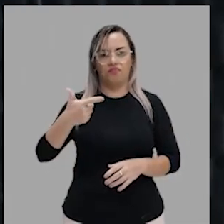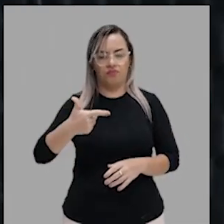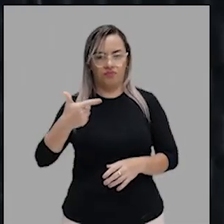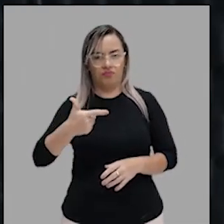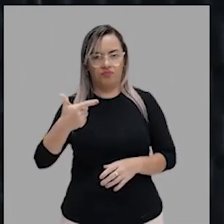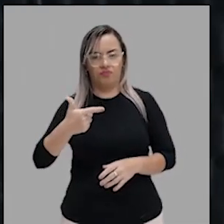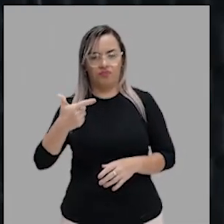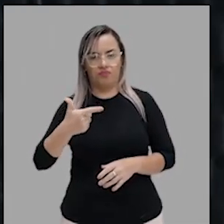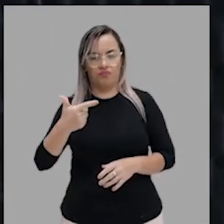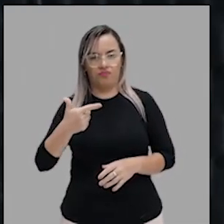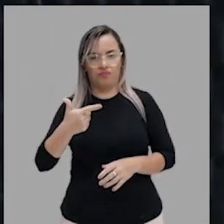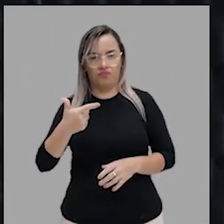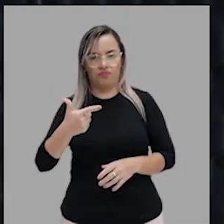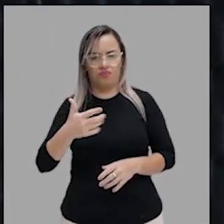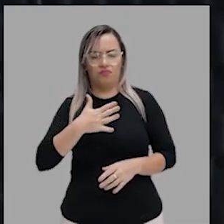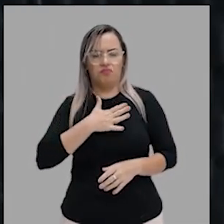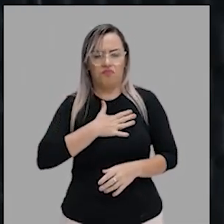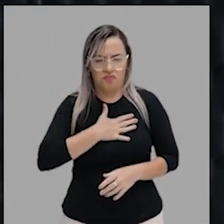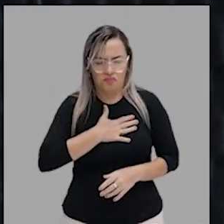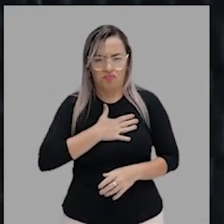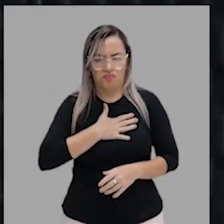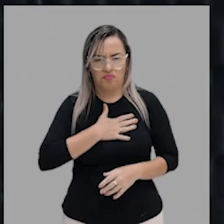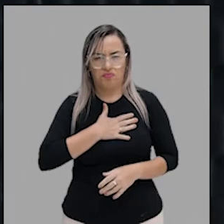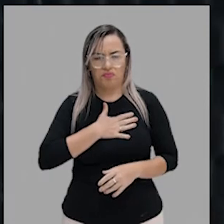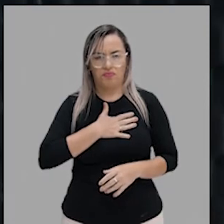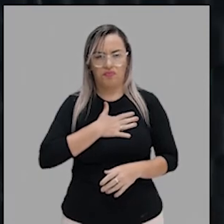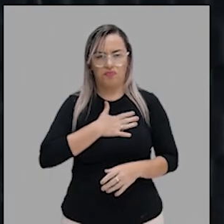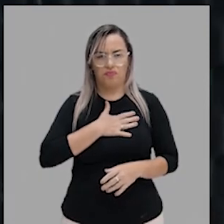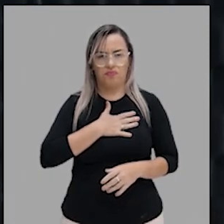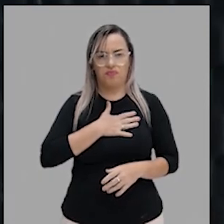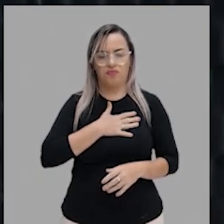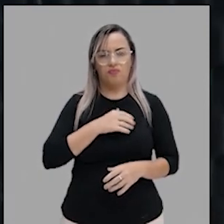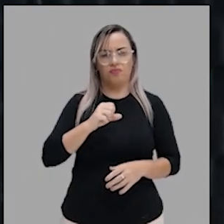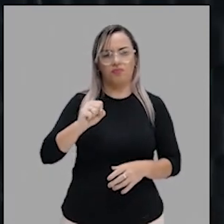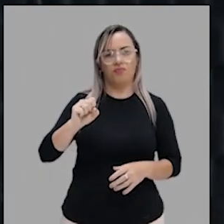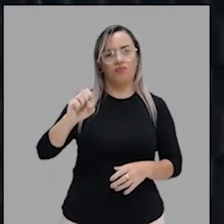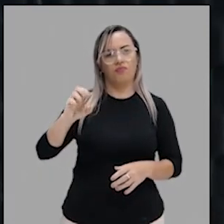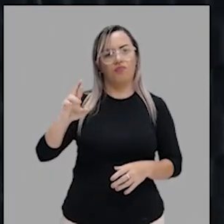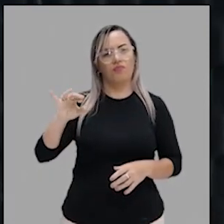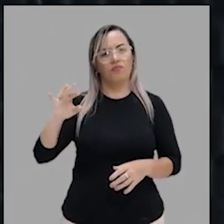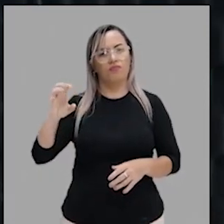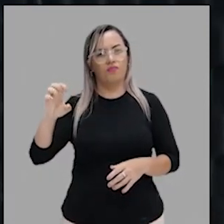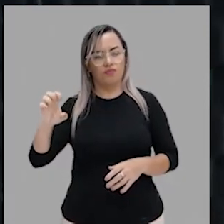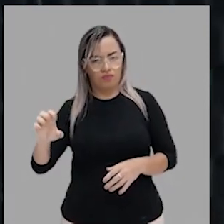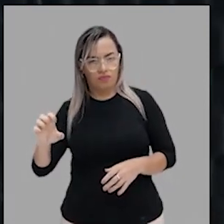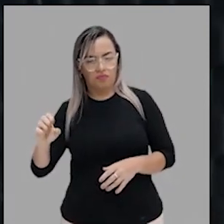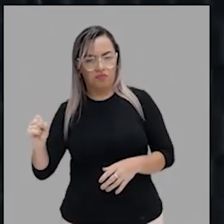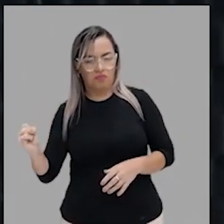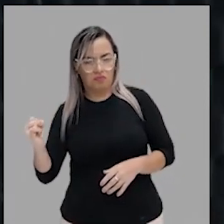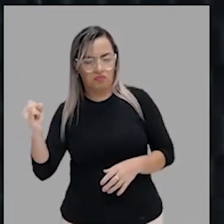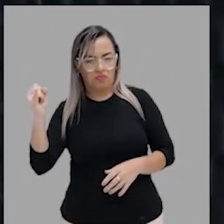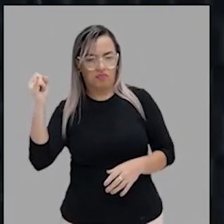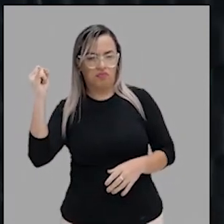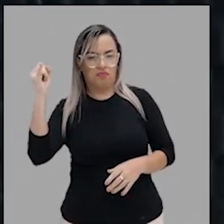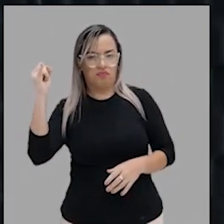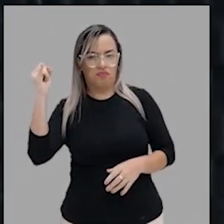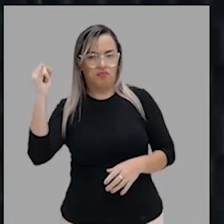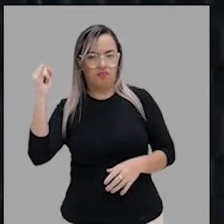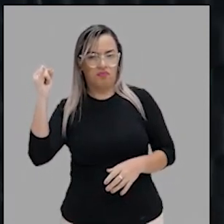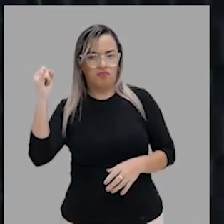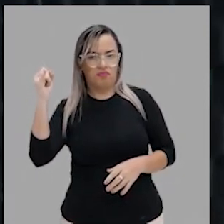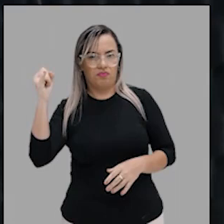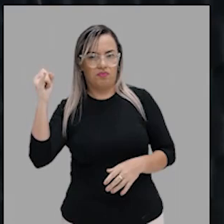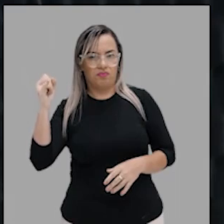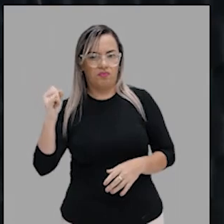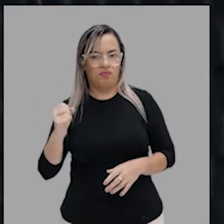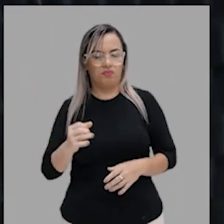E aí, você gosta? Ah, é uma série interessante. Tem suspense.